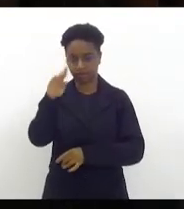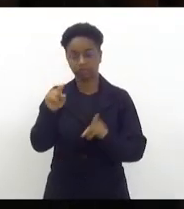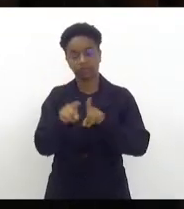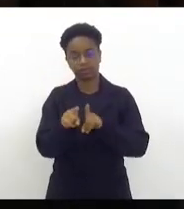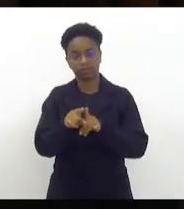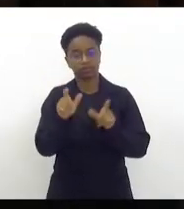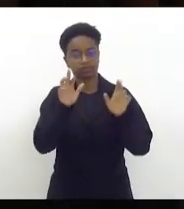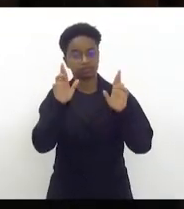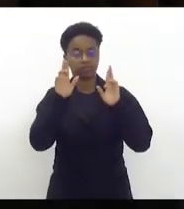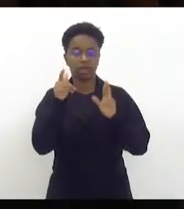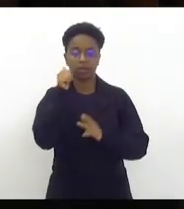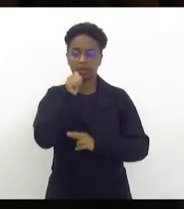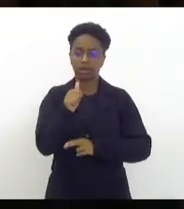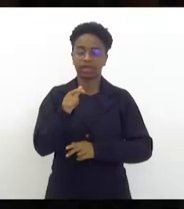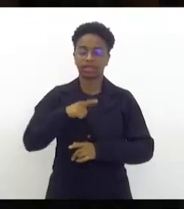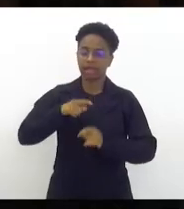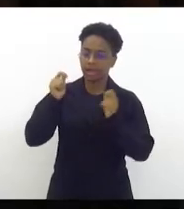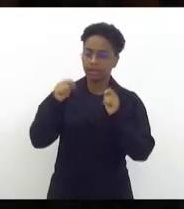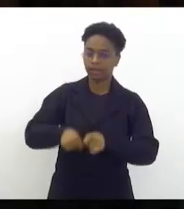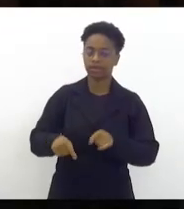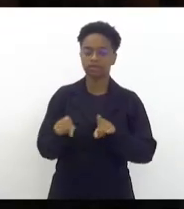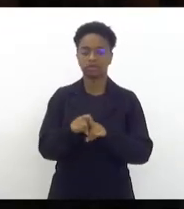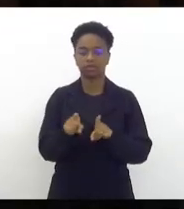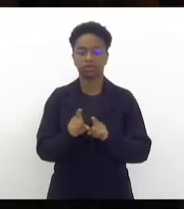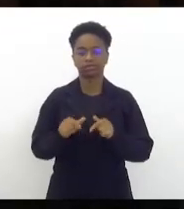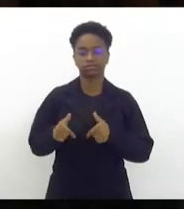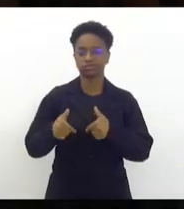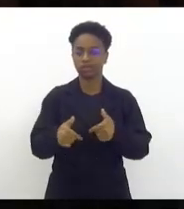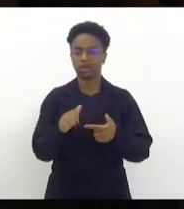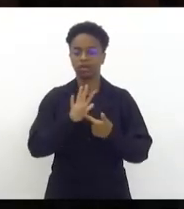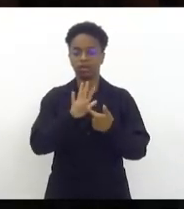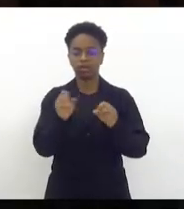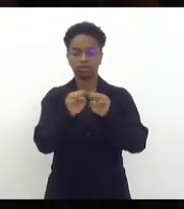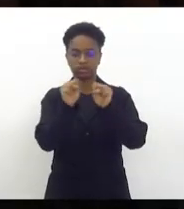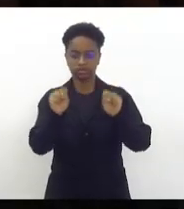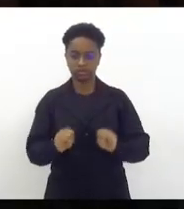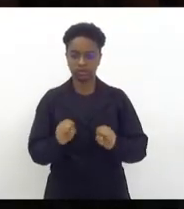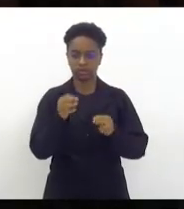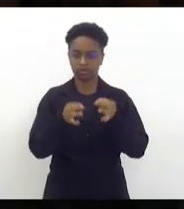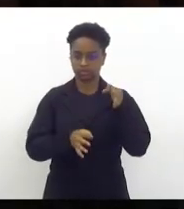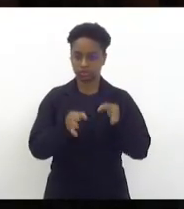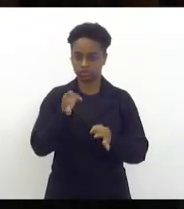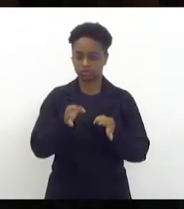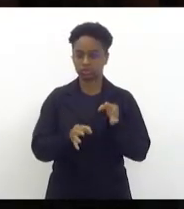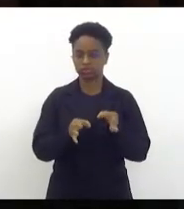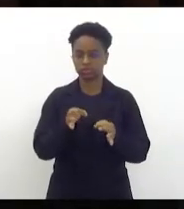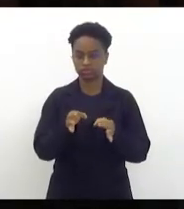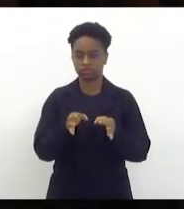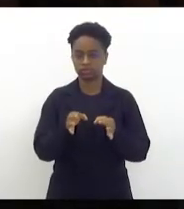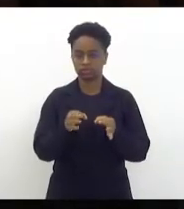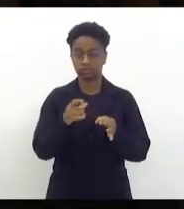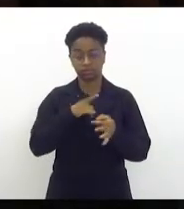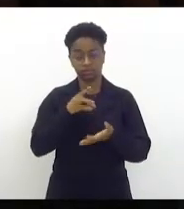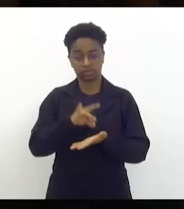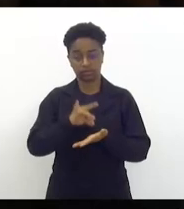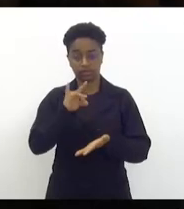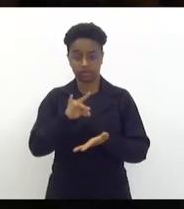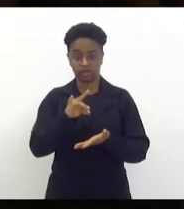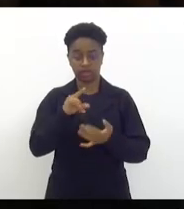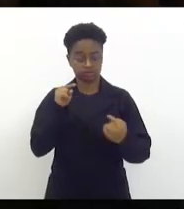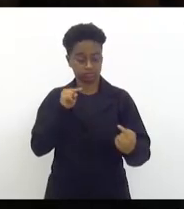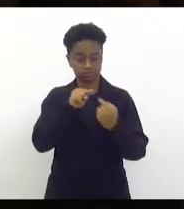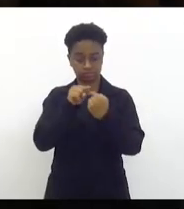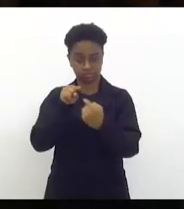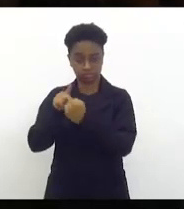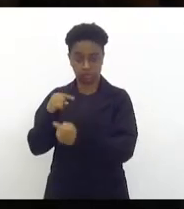a possibilidade e a capacidade de fazer com que o sistema de justiça tenha a cara do nosso